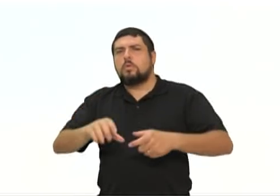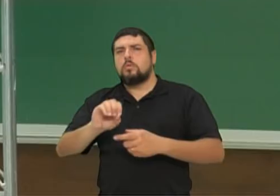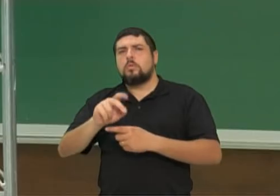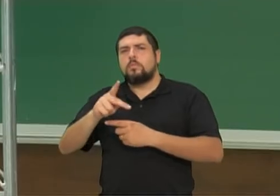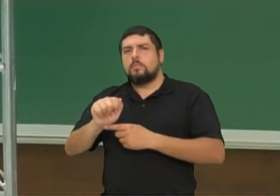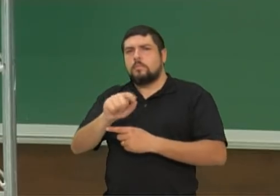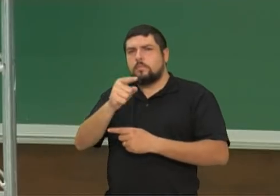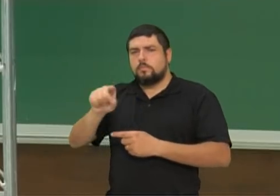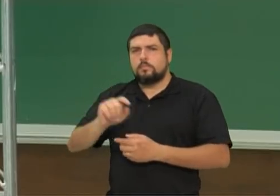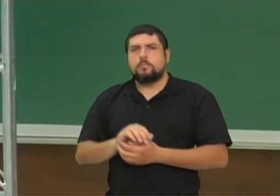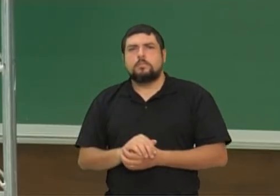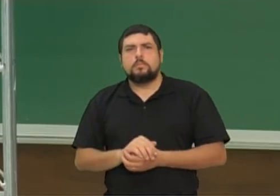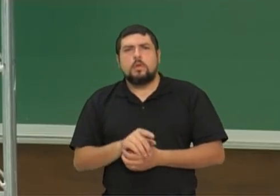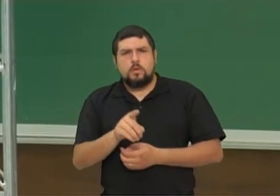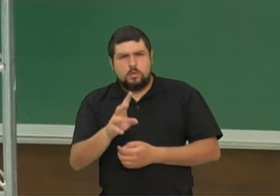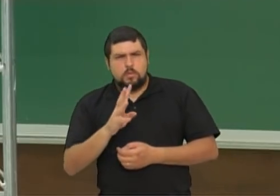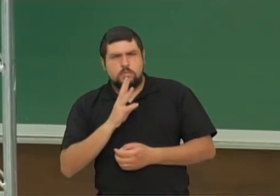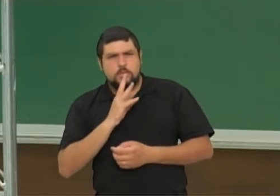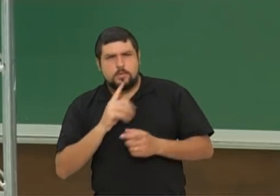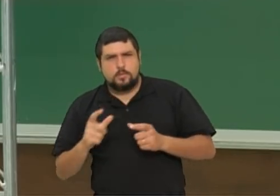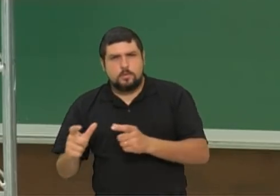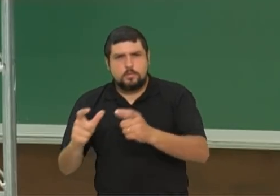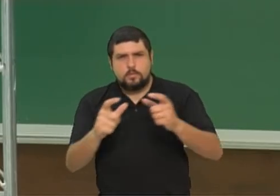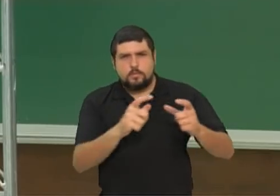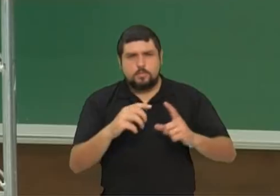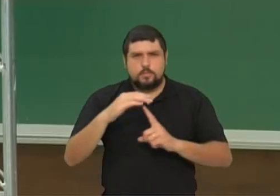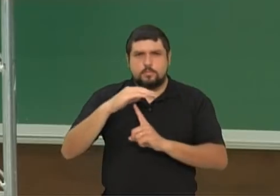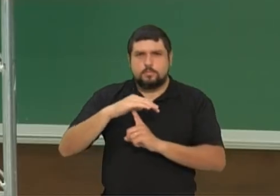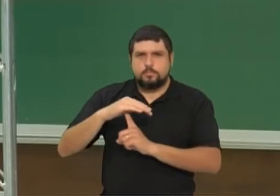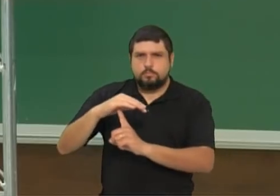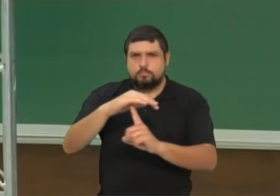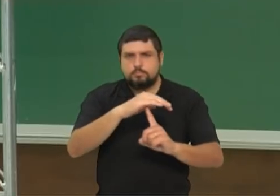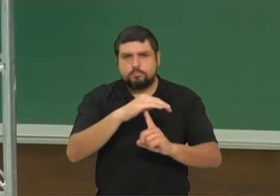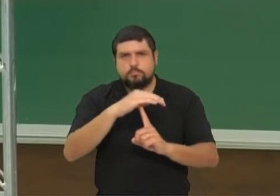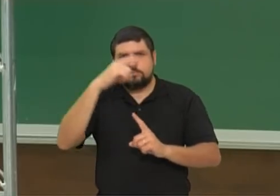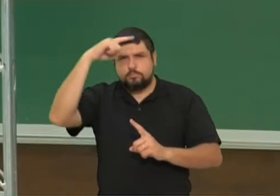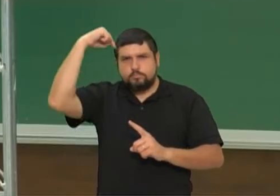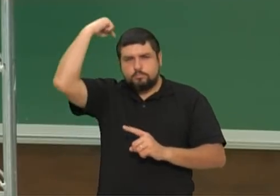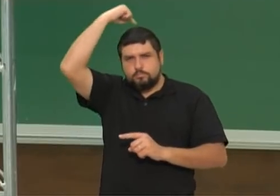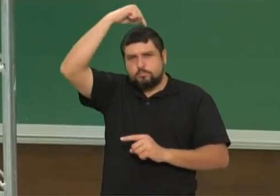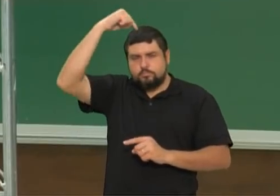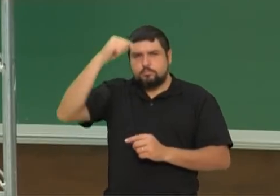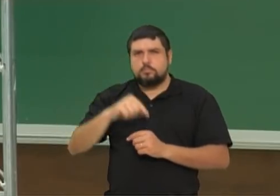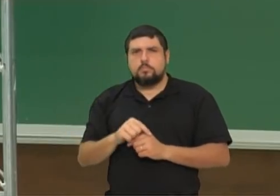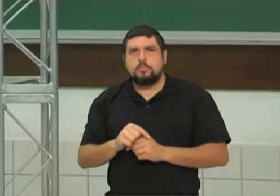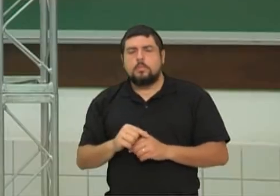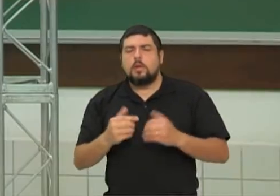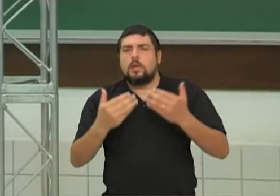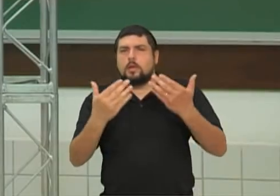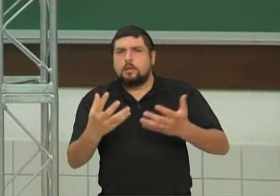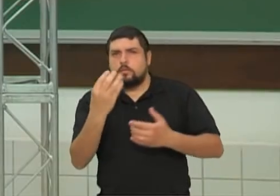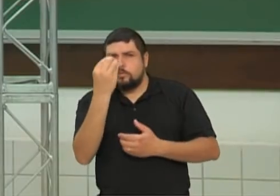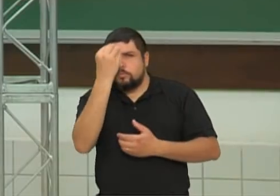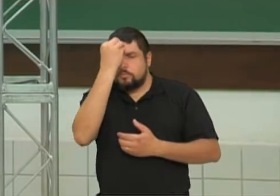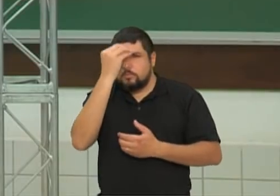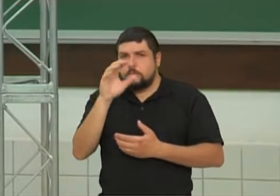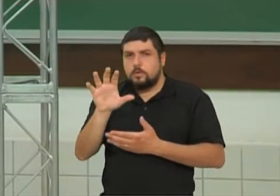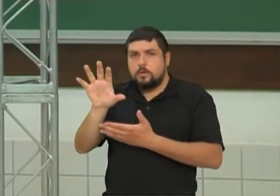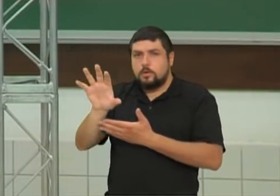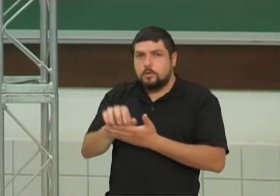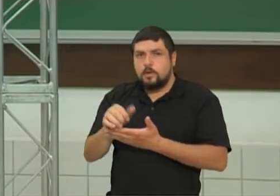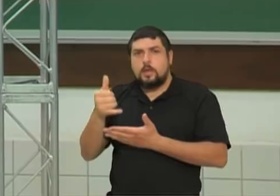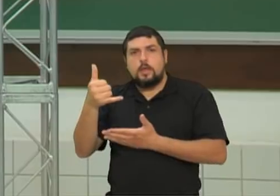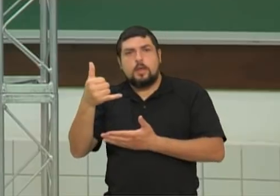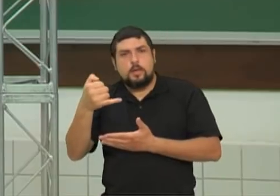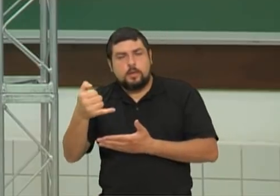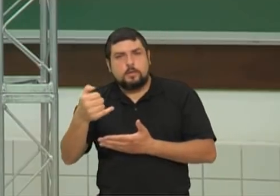Você conhece os lugares sagrados do Paraná? Então, não esqueça de pegar a sua caneta, seu lápis, para anotar